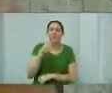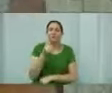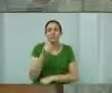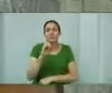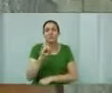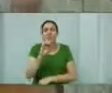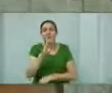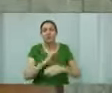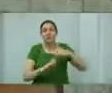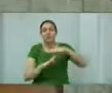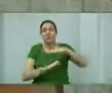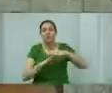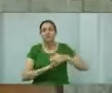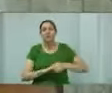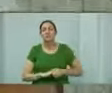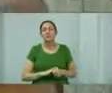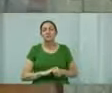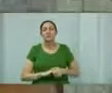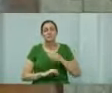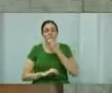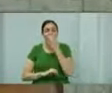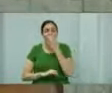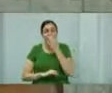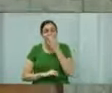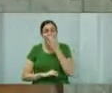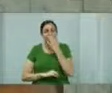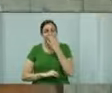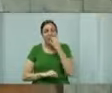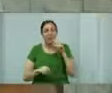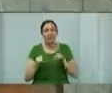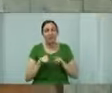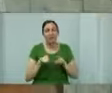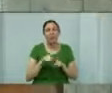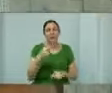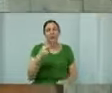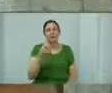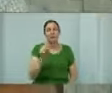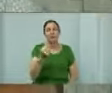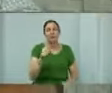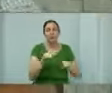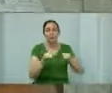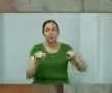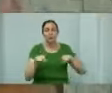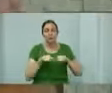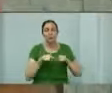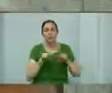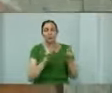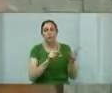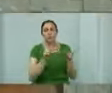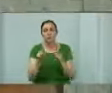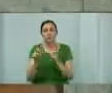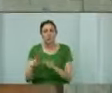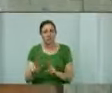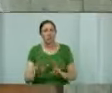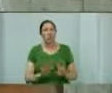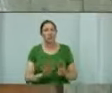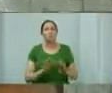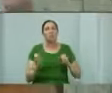novo, o Giacomo Madaloso, que nós estamos lá com 28 terrenos de médio e grande porte, 20 deles já estão